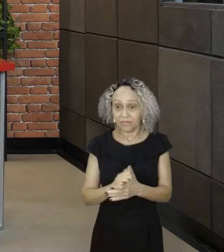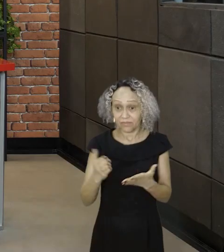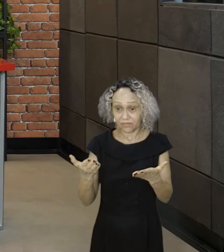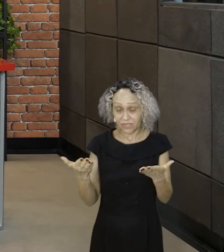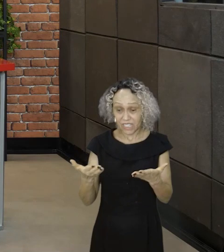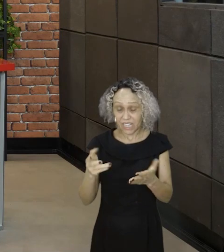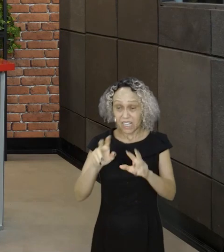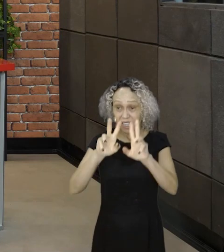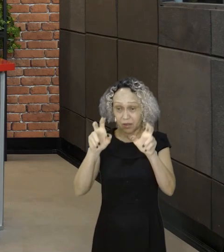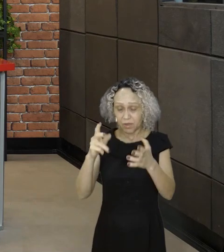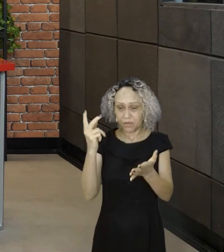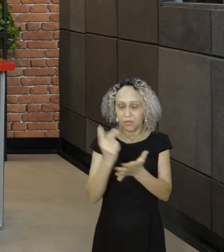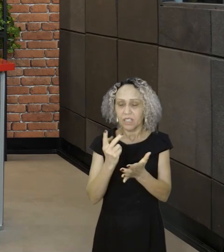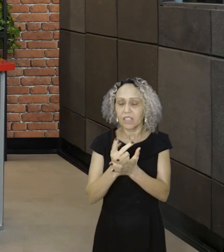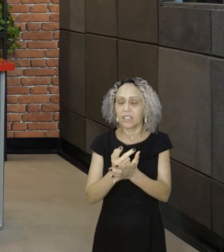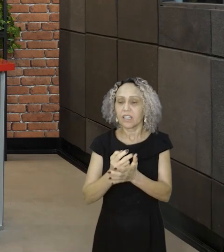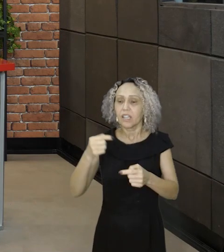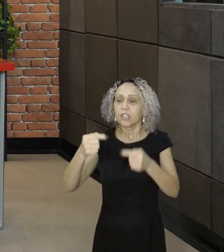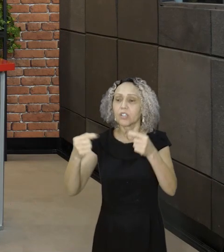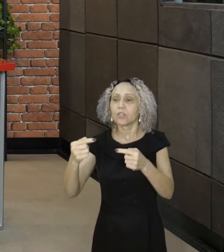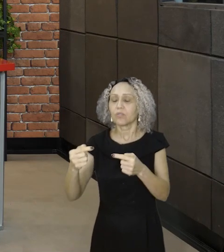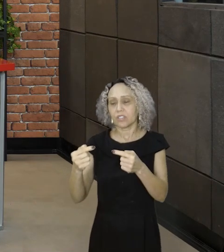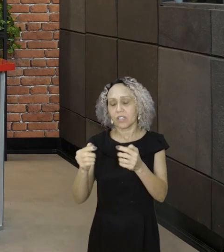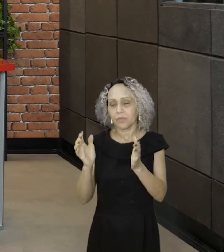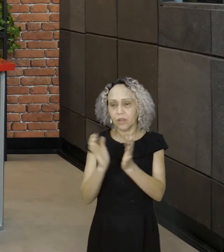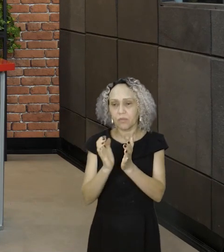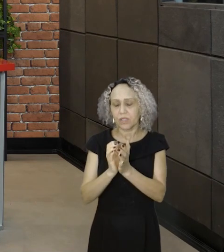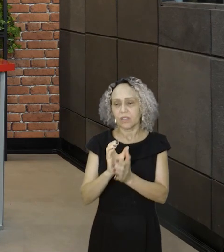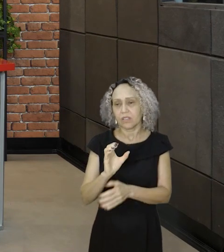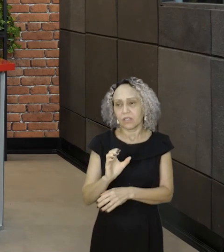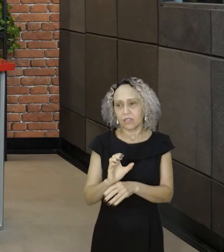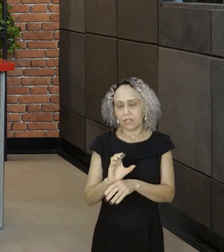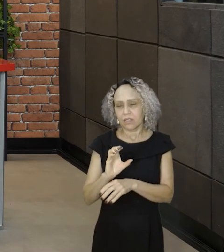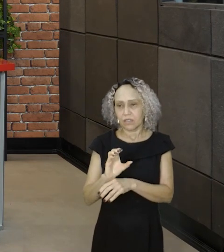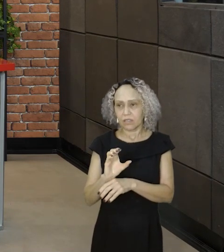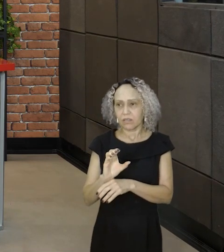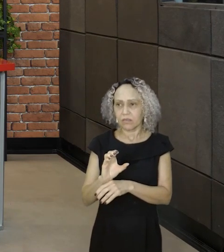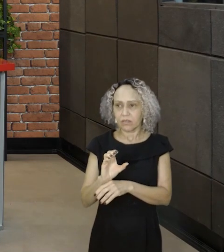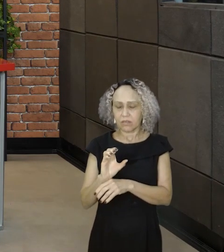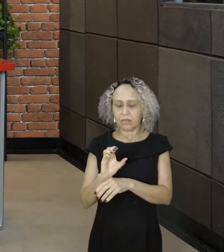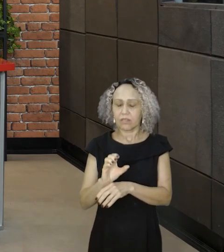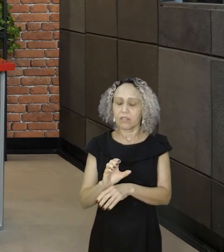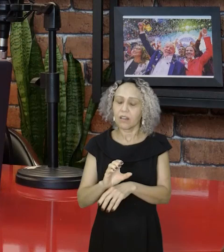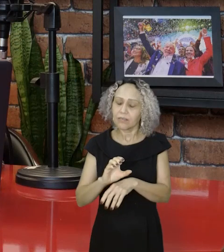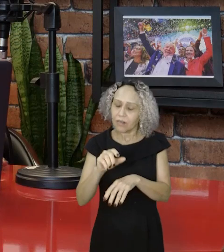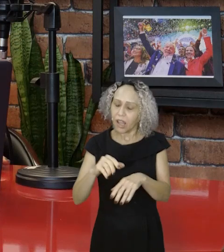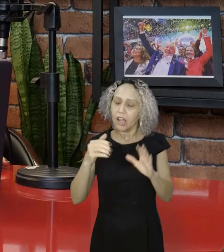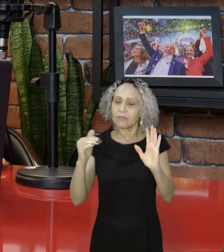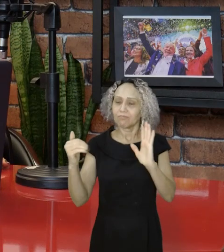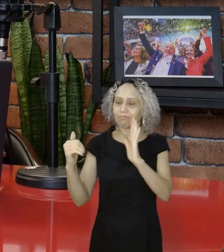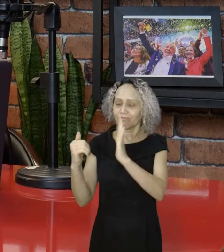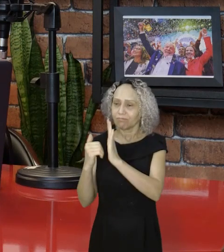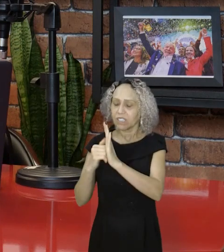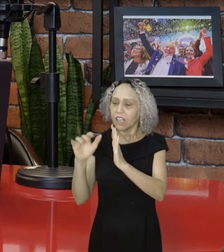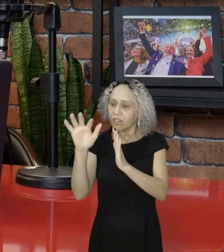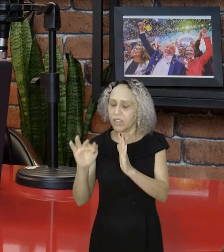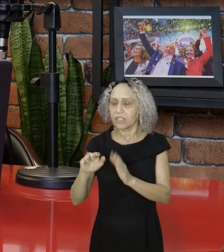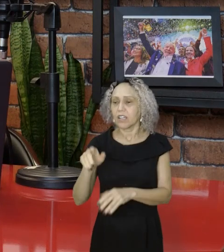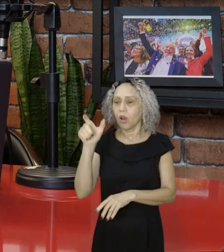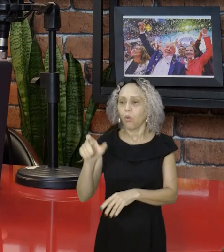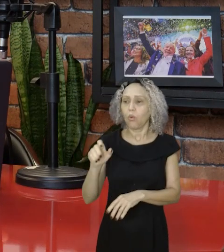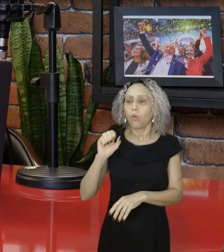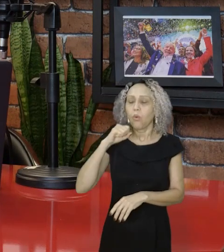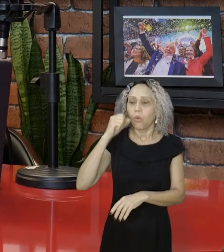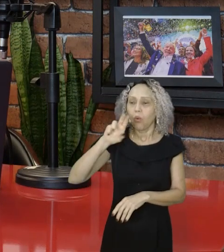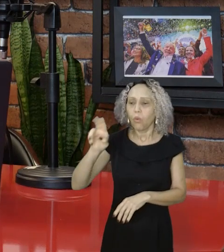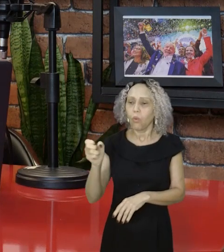1988. Esta mesma matéria também está sendo discutida pela Comissão de Constituição e Justiça no Senado Federal. Humberto Costa, que é senador pelo PT